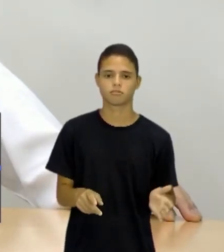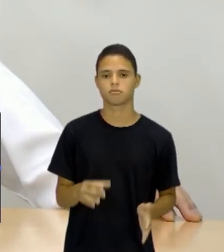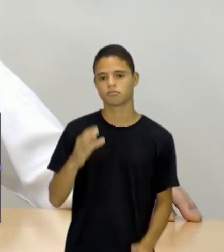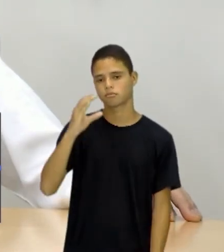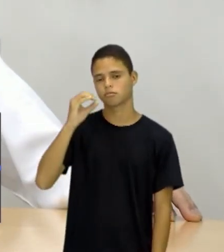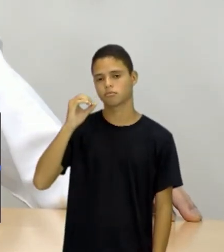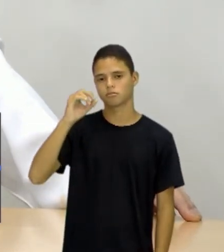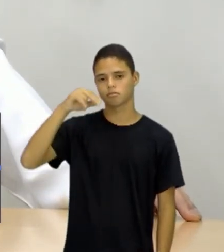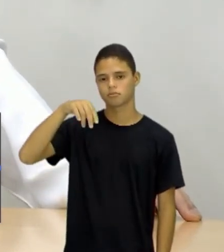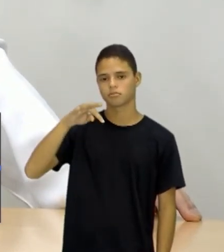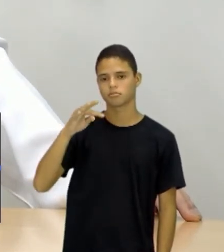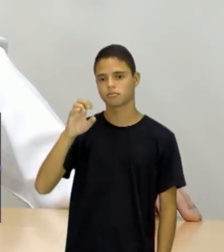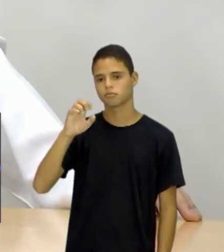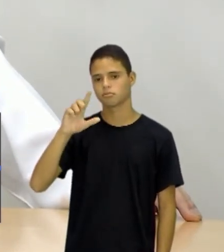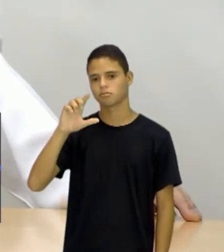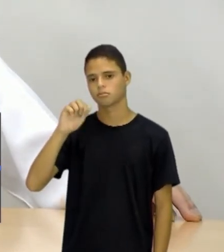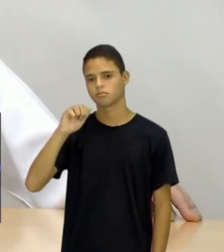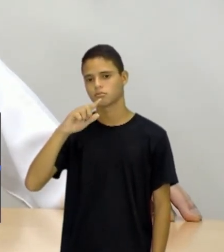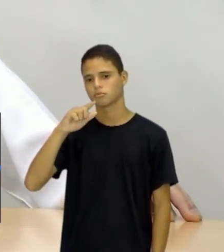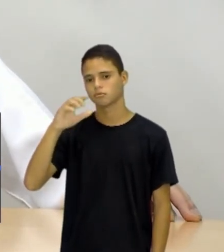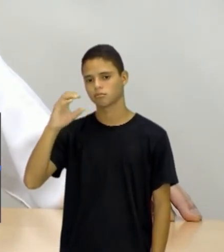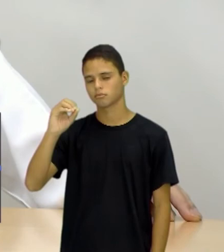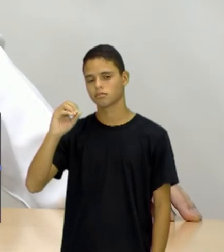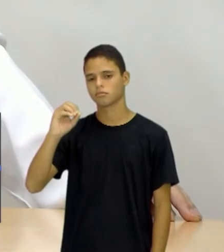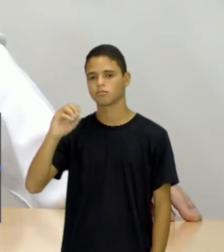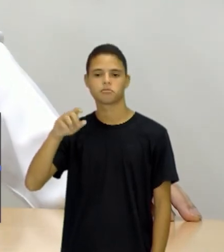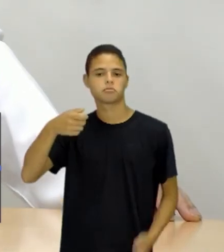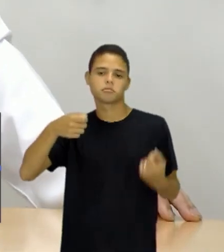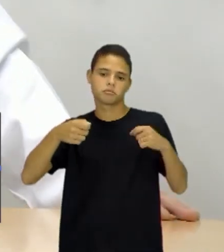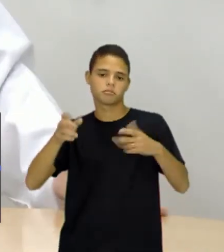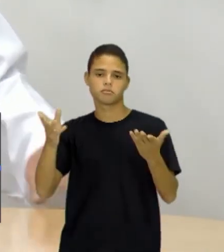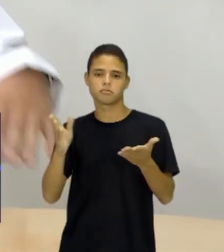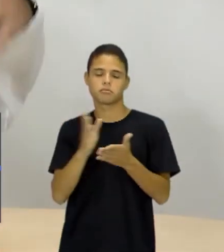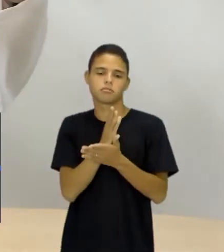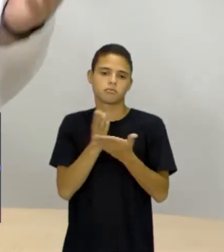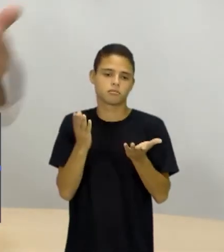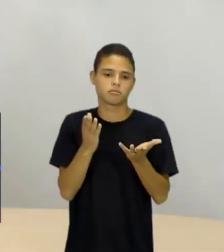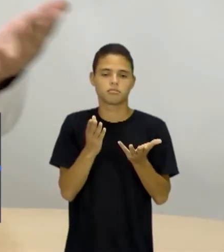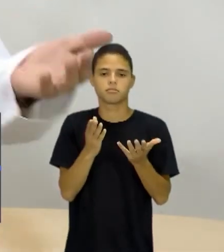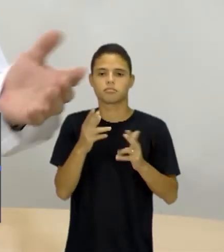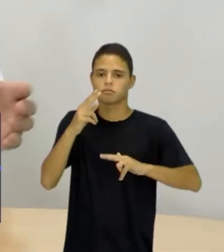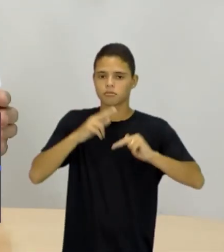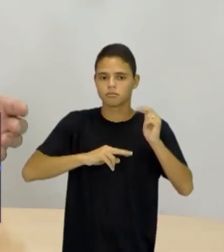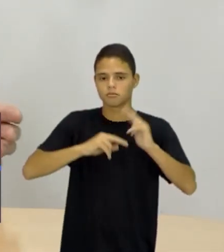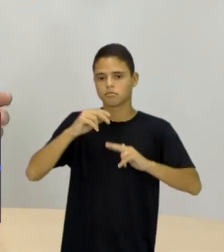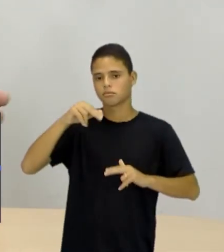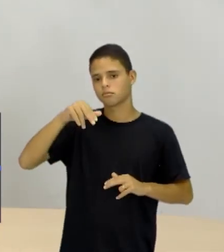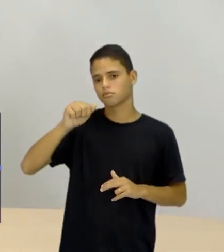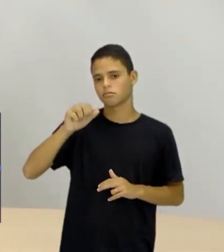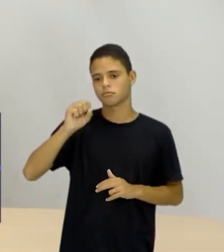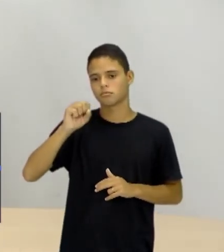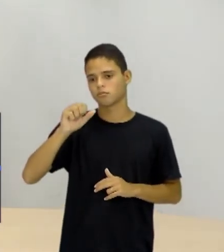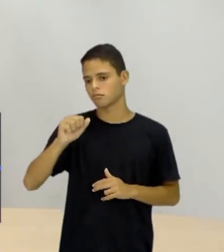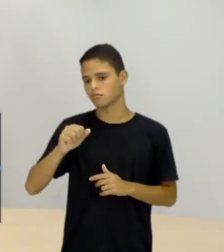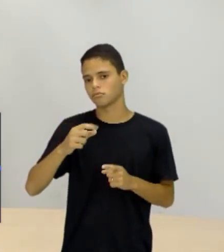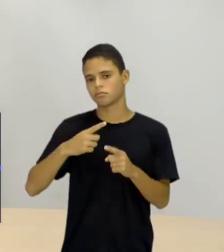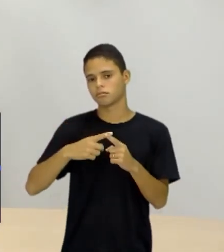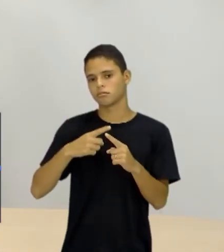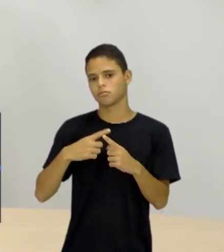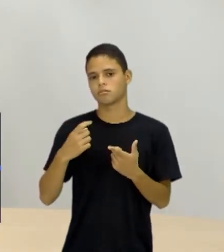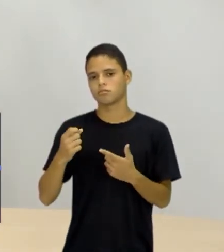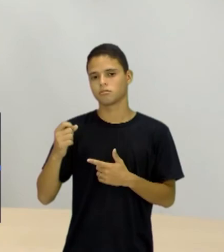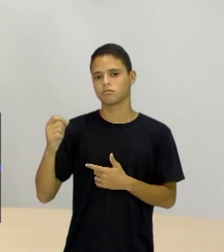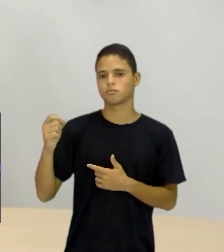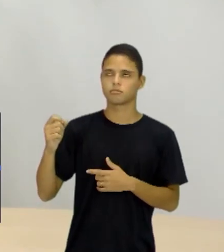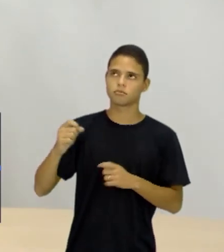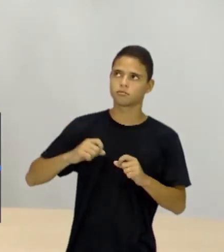Né? também. Porque você não necessita de equipamentos da NASA, nem de... Você vai lá e fala, bom, por que não aparece a Cruzeiro do Sul